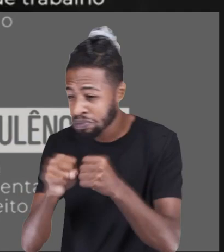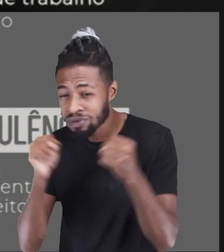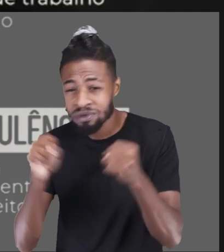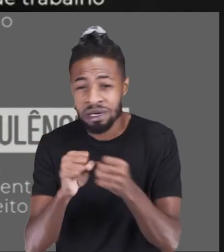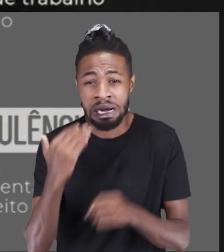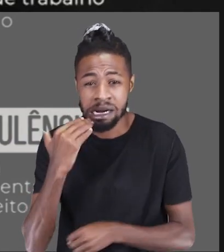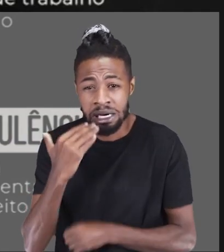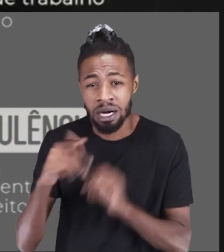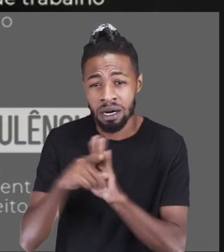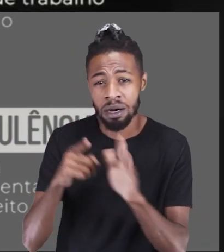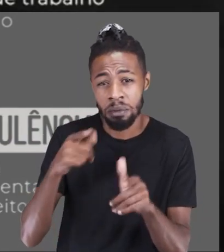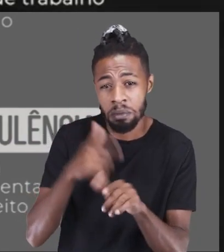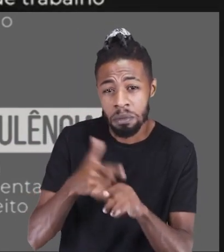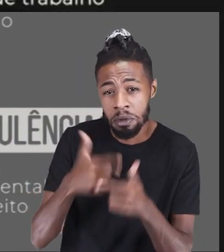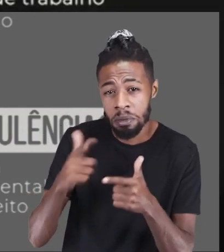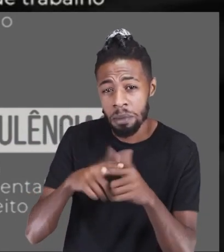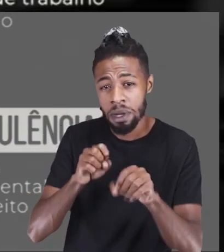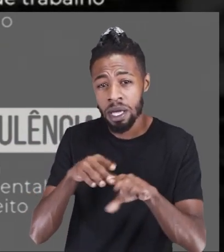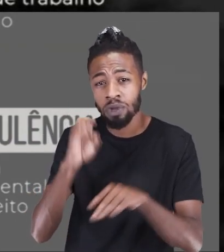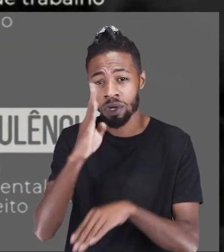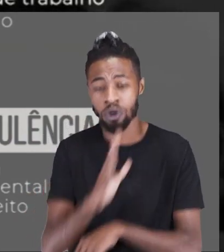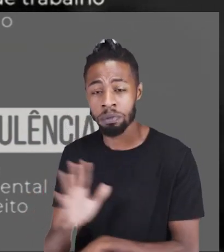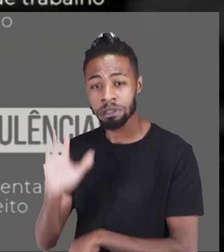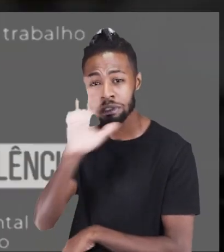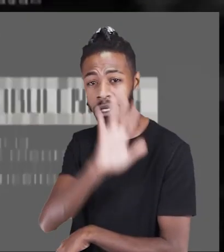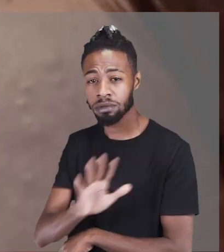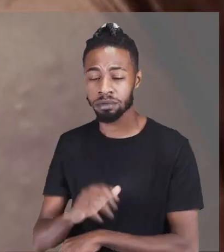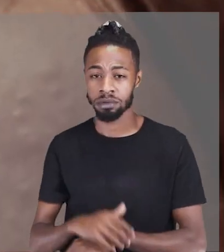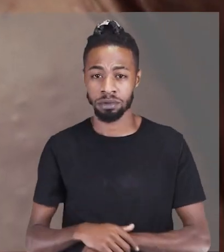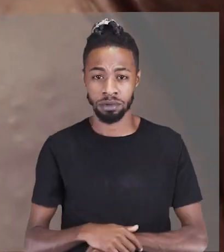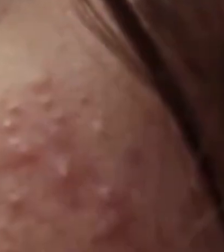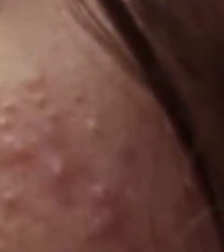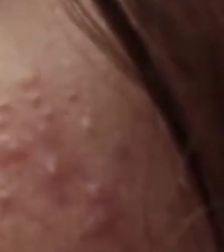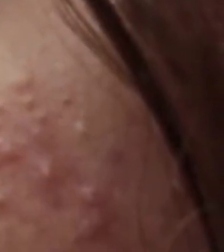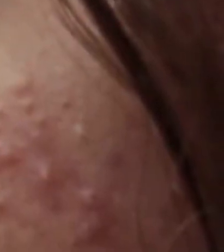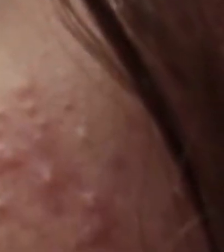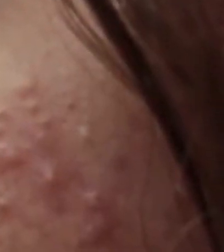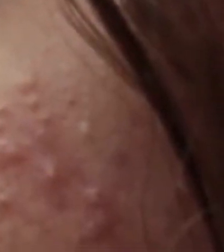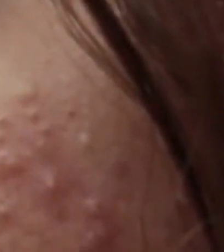desta etapa de ensino um gargalo na educação brasileira.